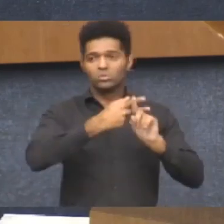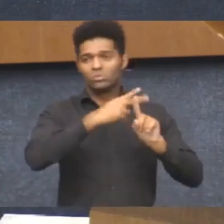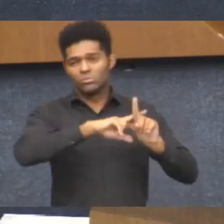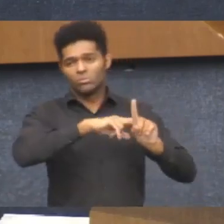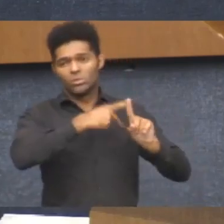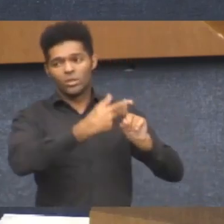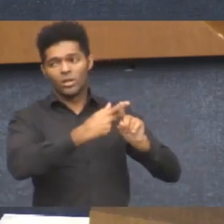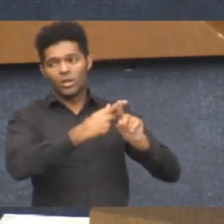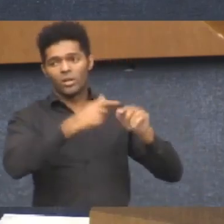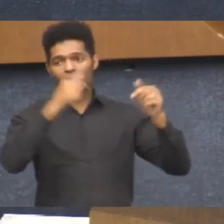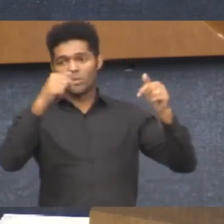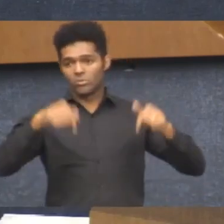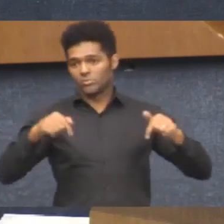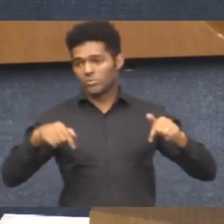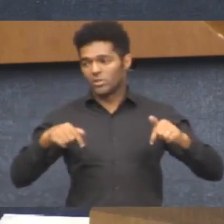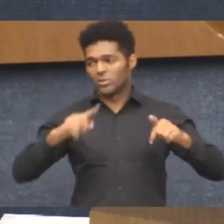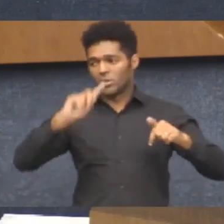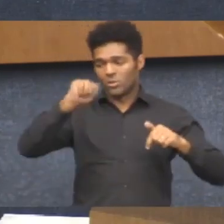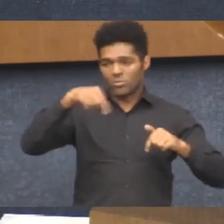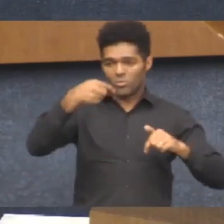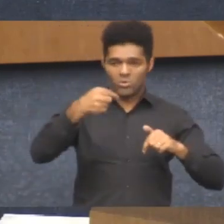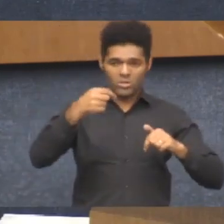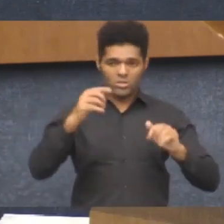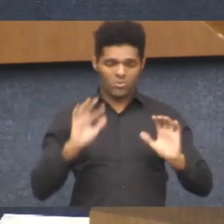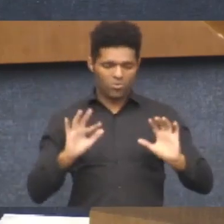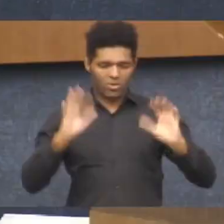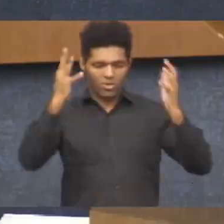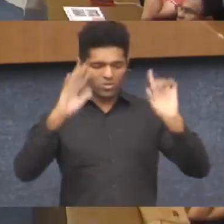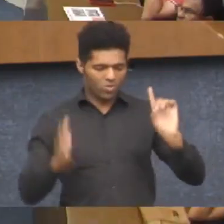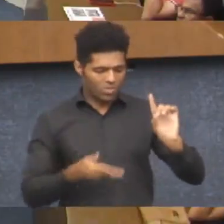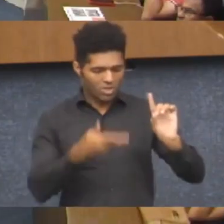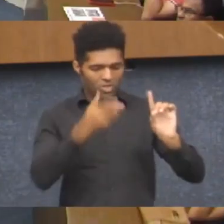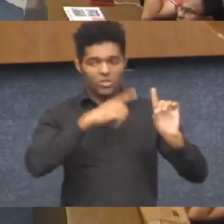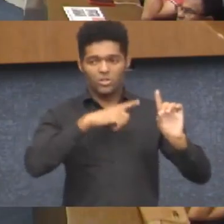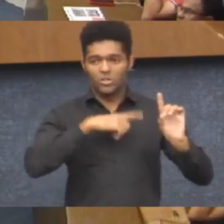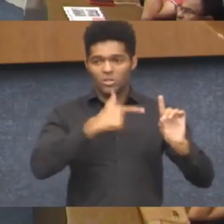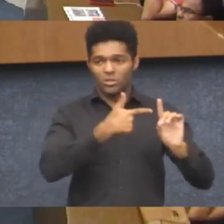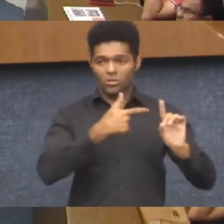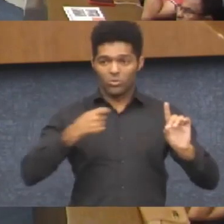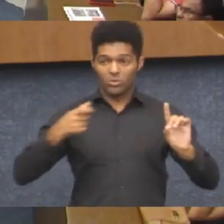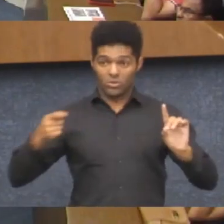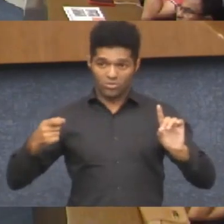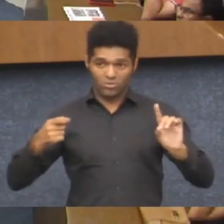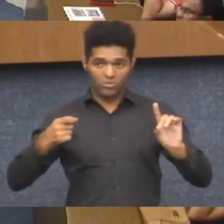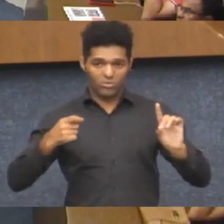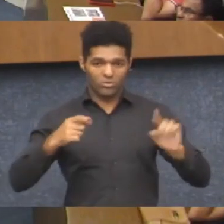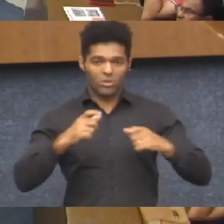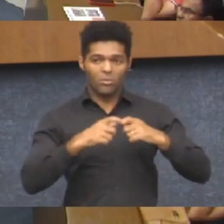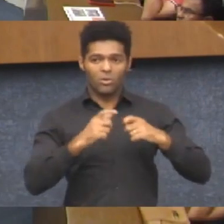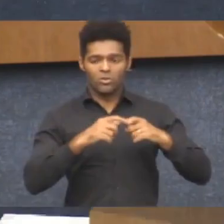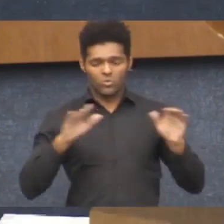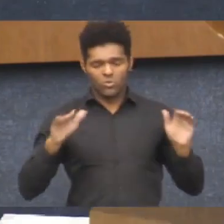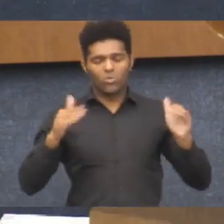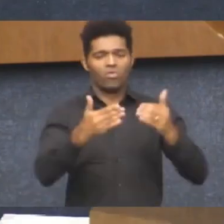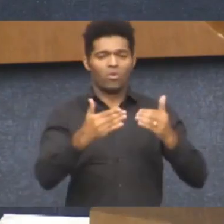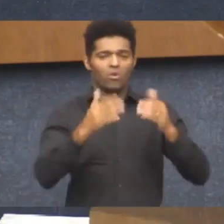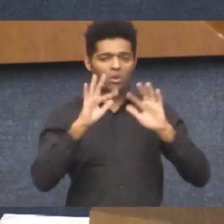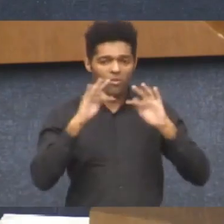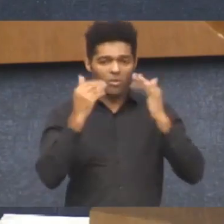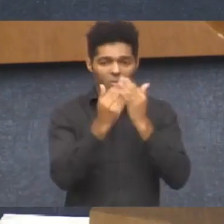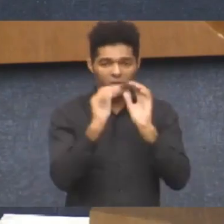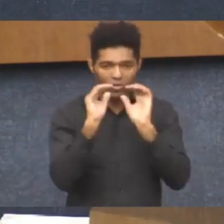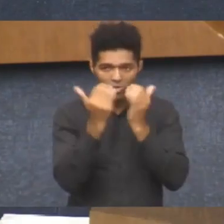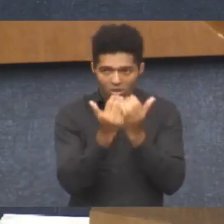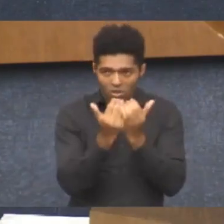ter 200 médicos de família aqui. A gente precisa pensar uma forma de fazer isso junto, todo mundo, gestão,